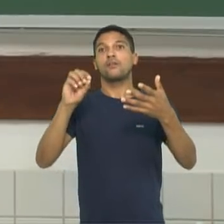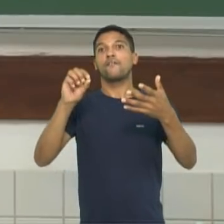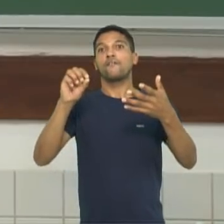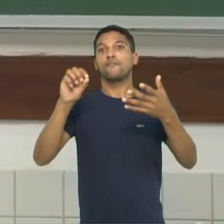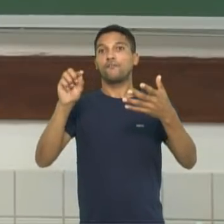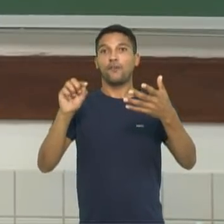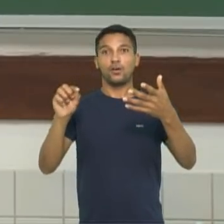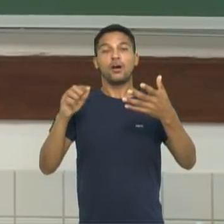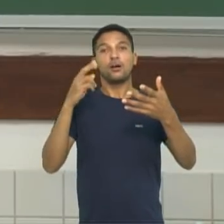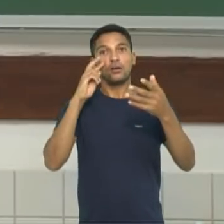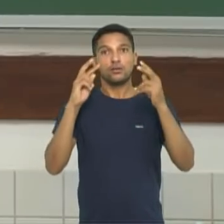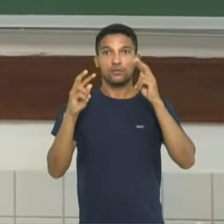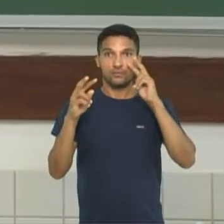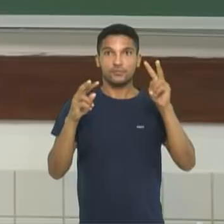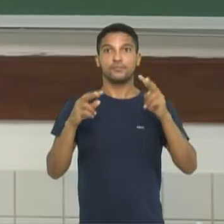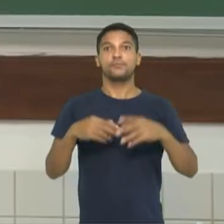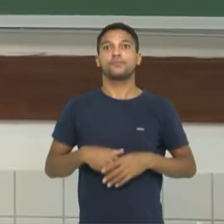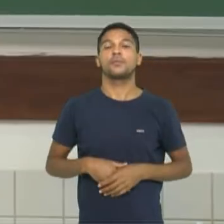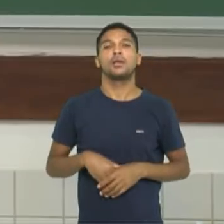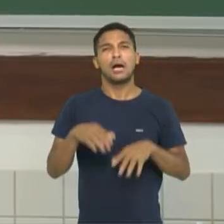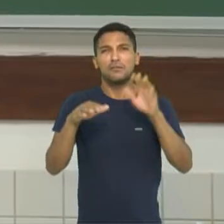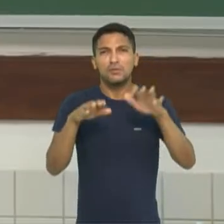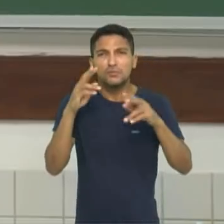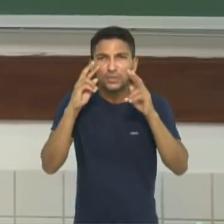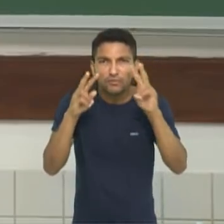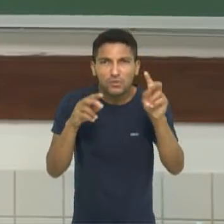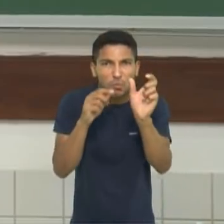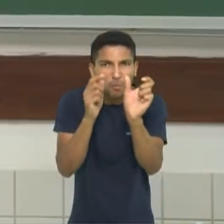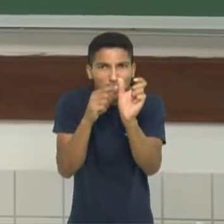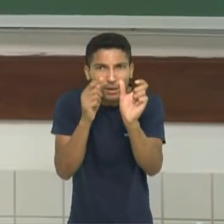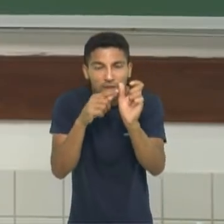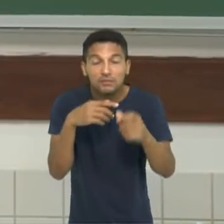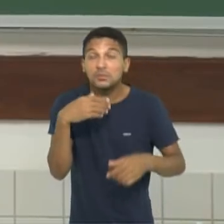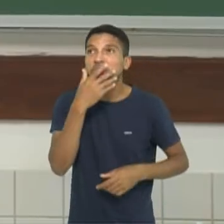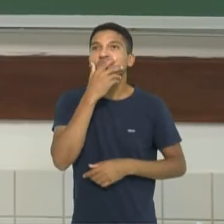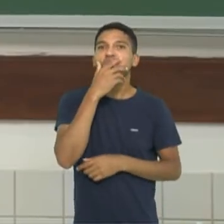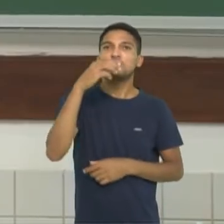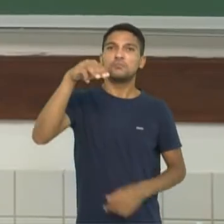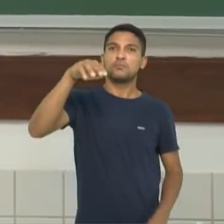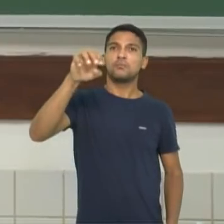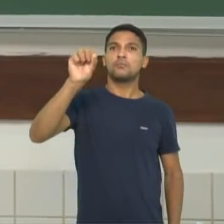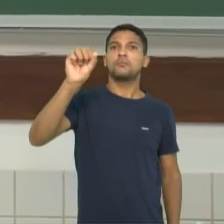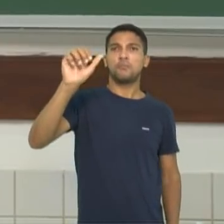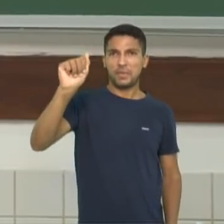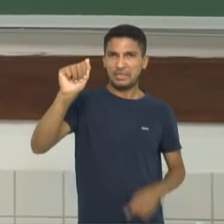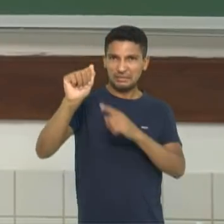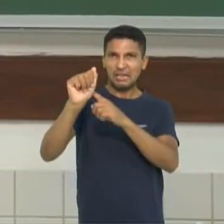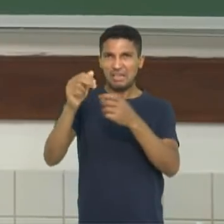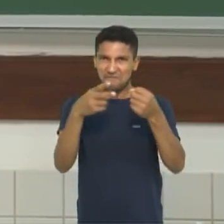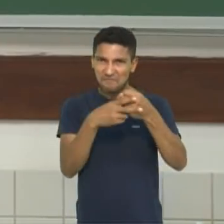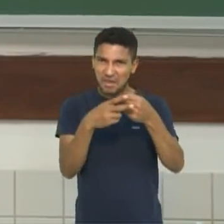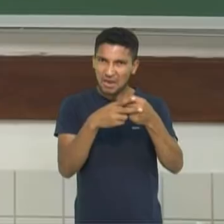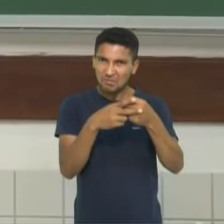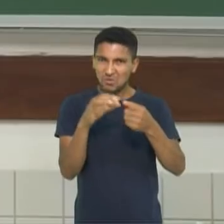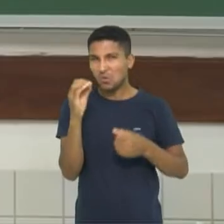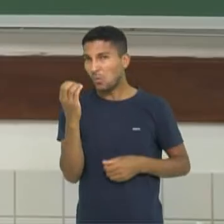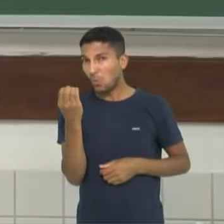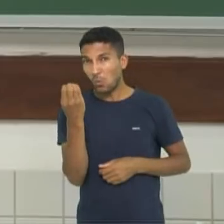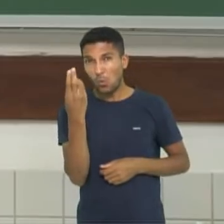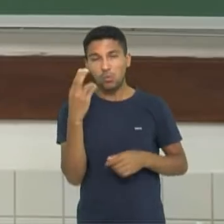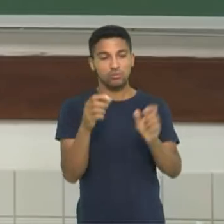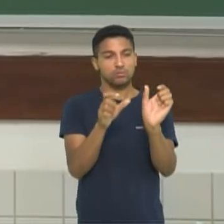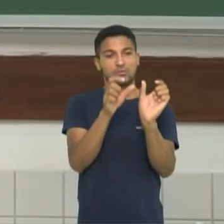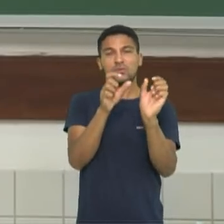me lembro se é verbo, se é substantivo, o que é? Ué, eu tenho que pensar, eu meso, tu mesas, ele mesa. Opa, não foi